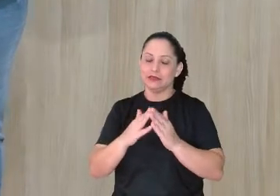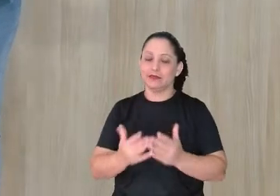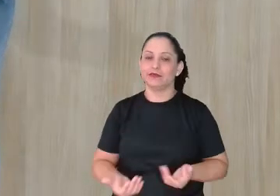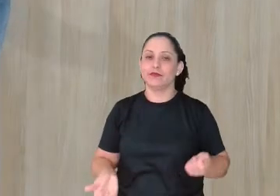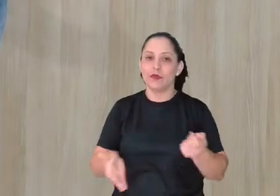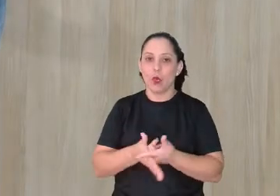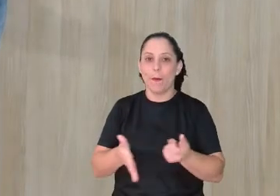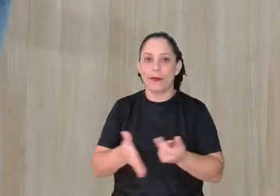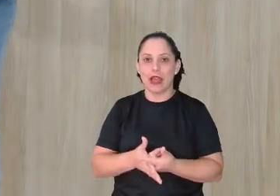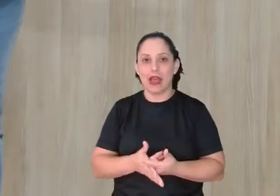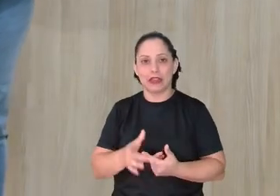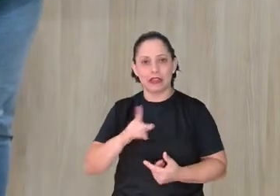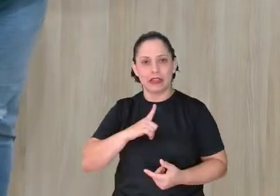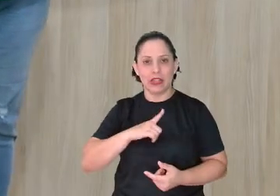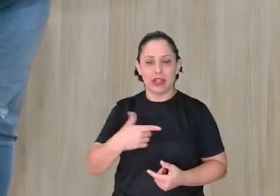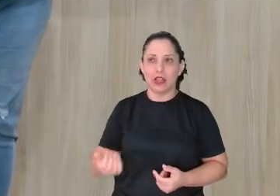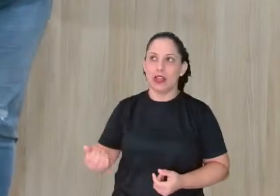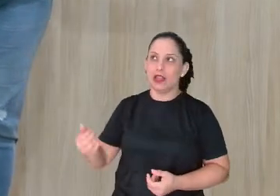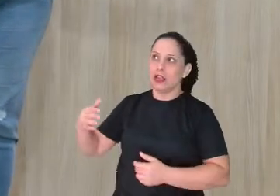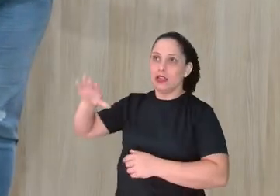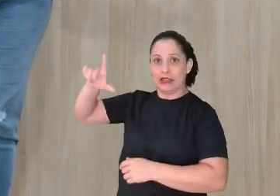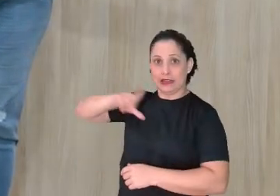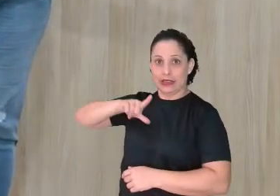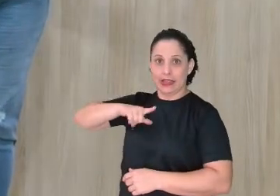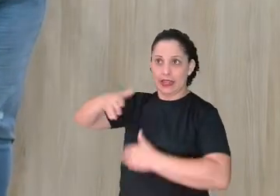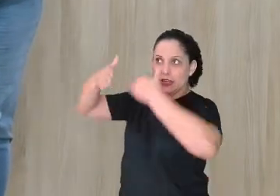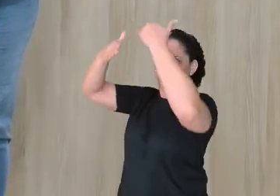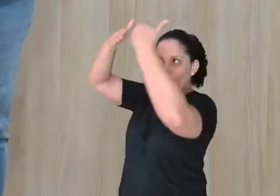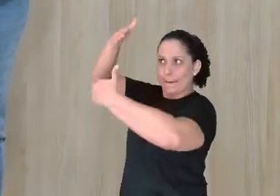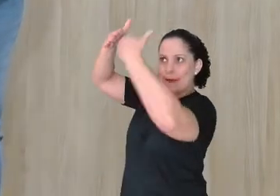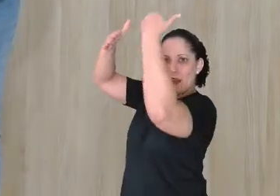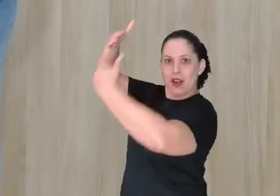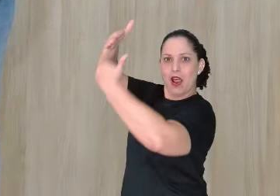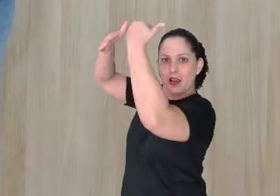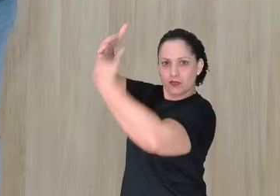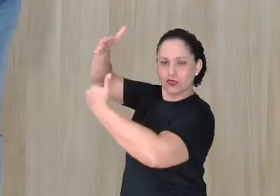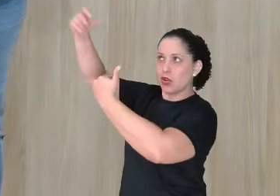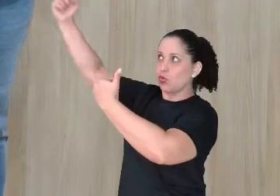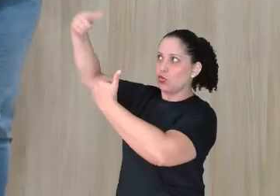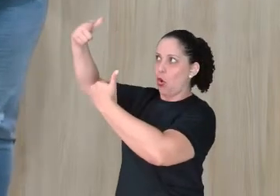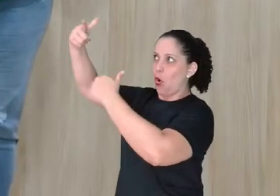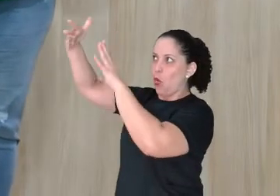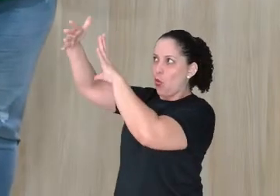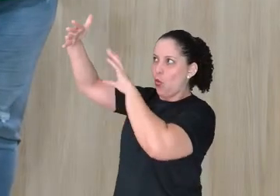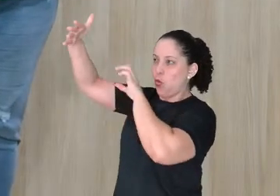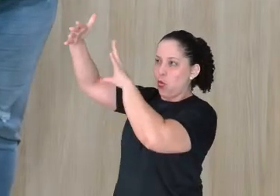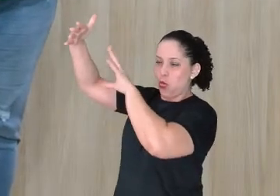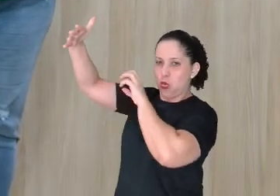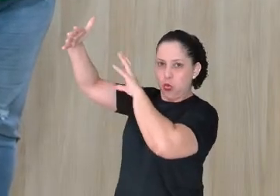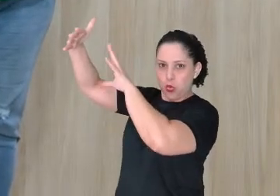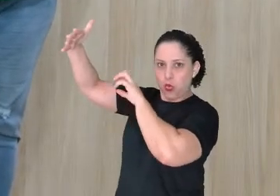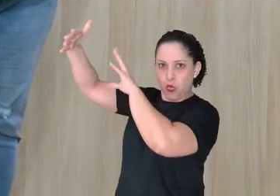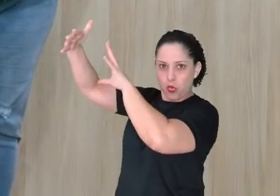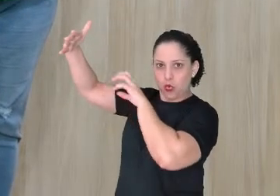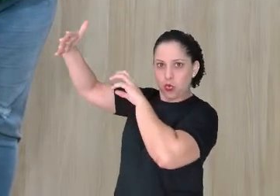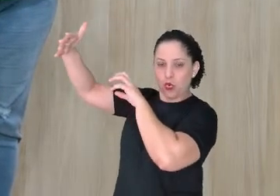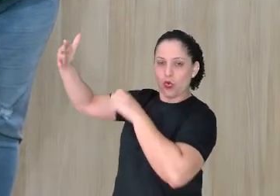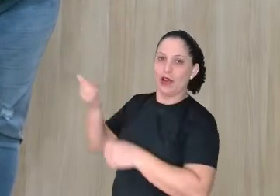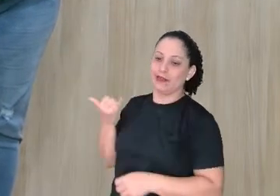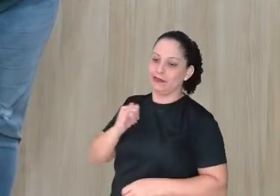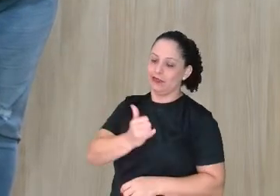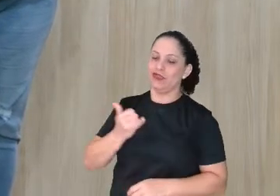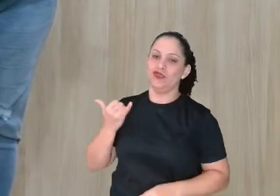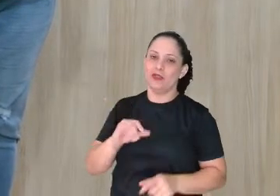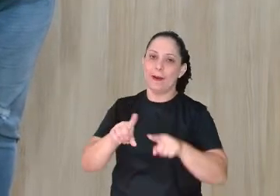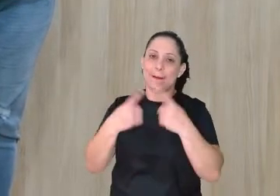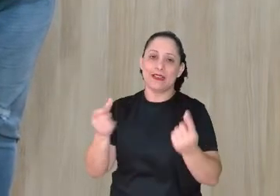uma placa solar, né, fotovoltaica e colocar na sua casa, implementar essa energia na sua casa